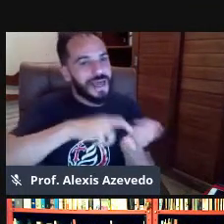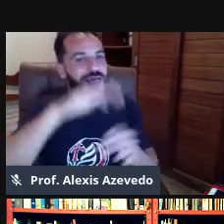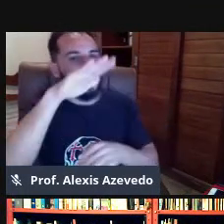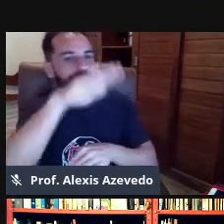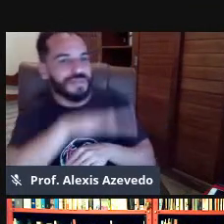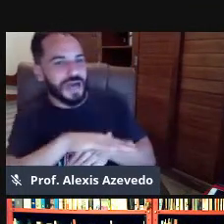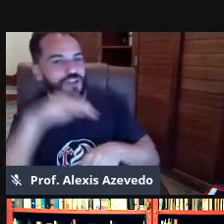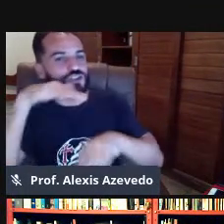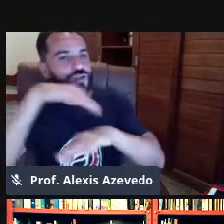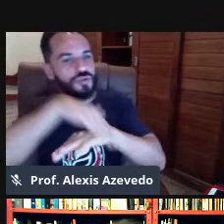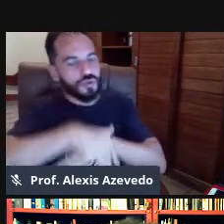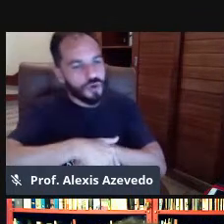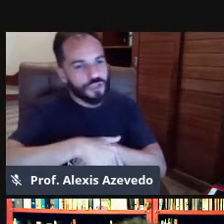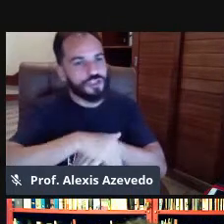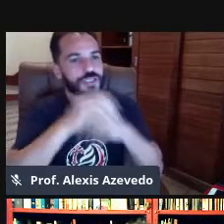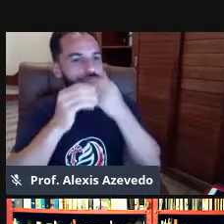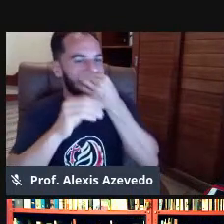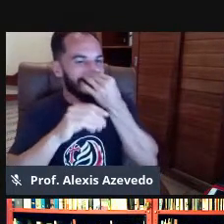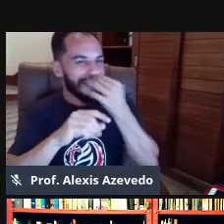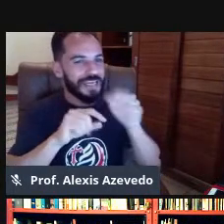outro turno pode